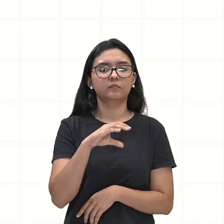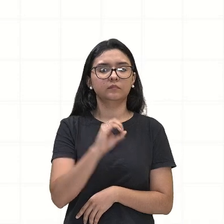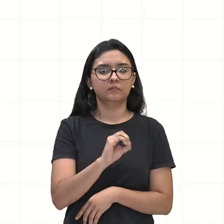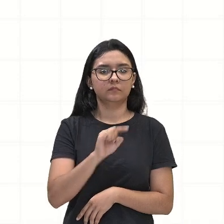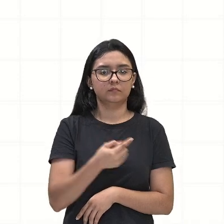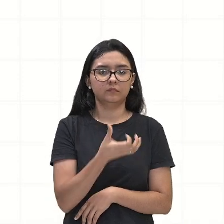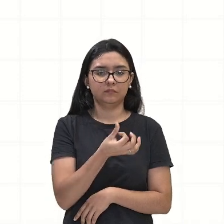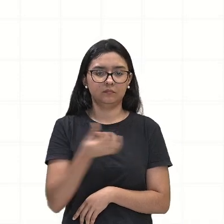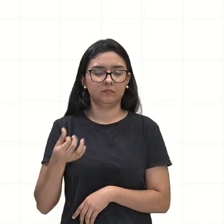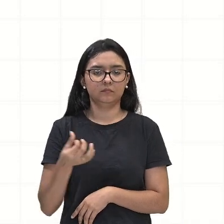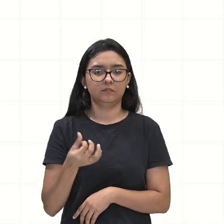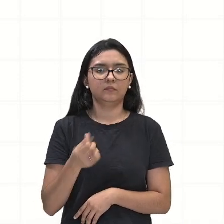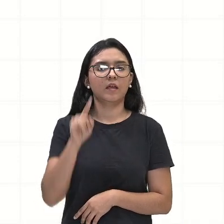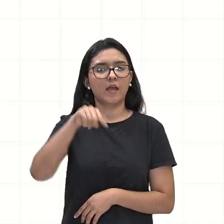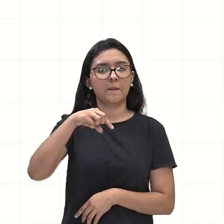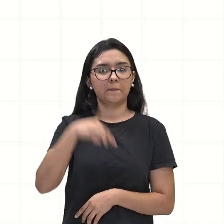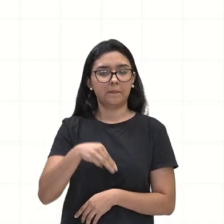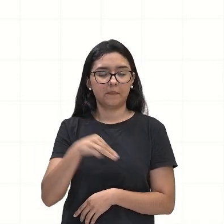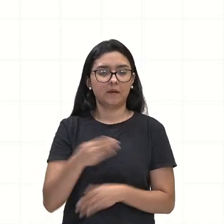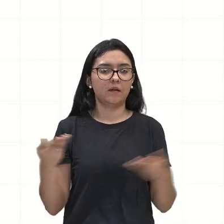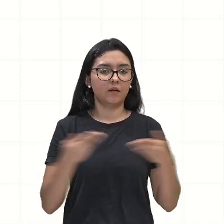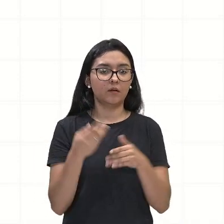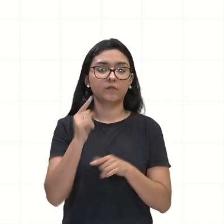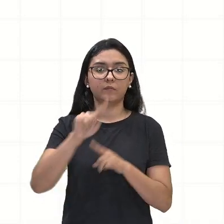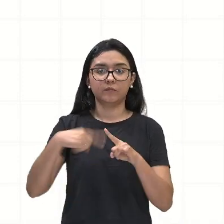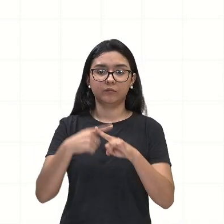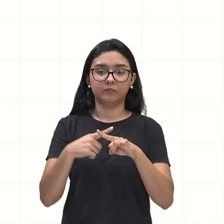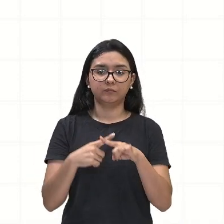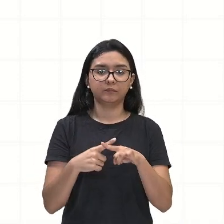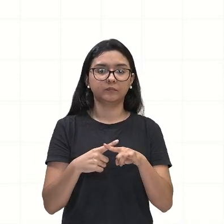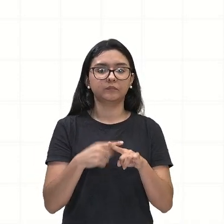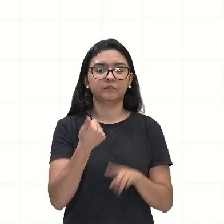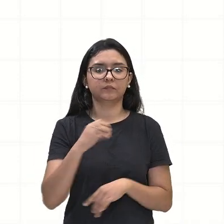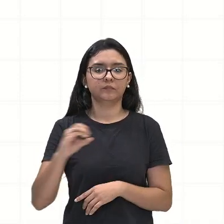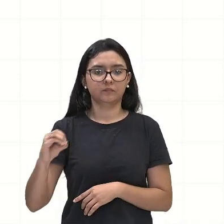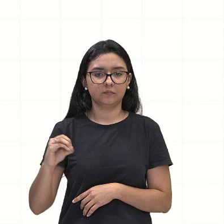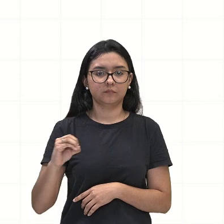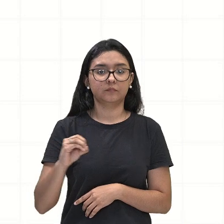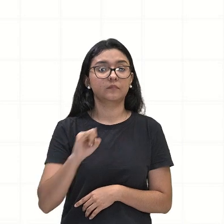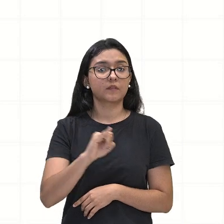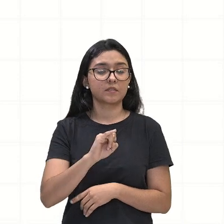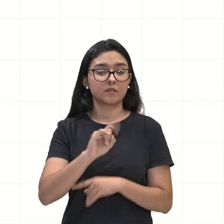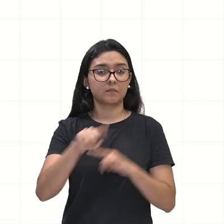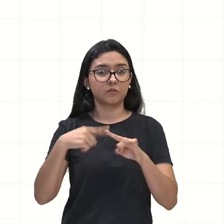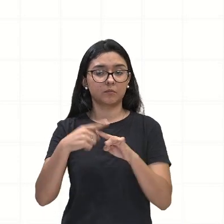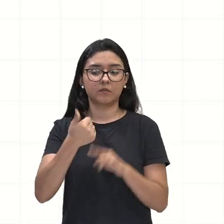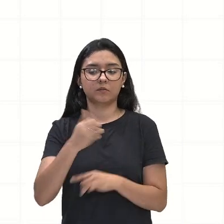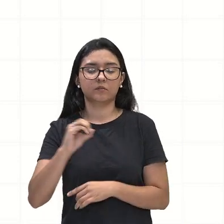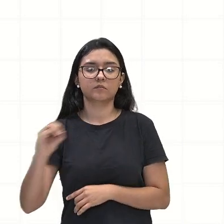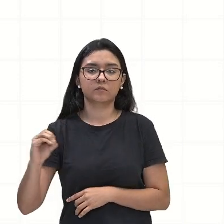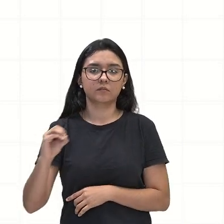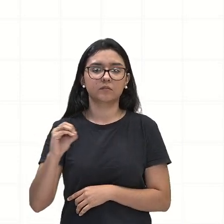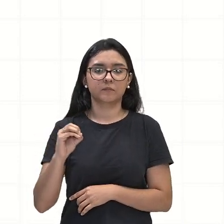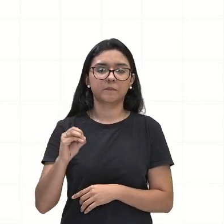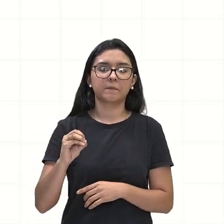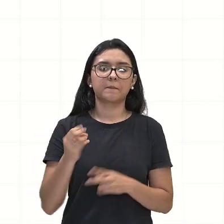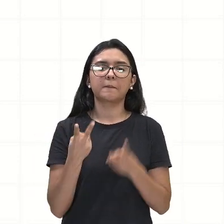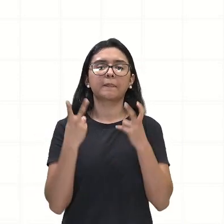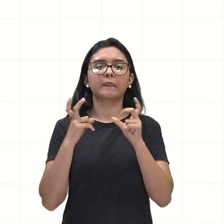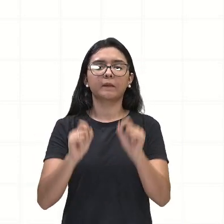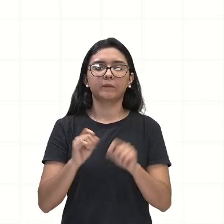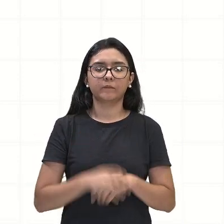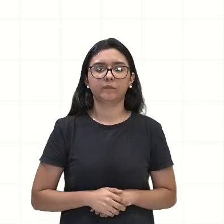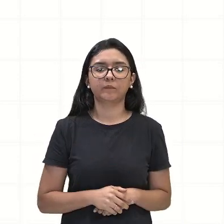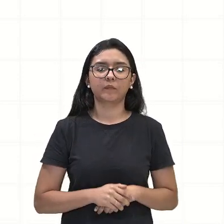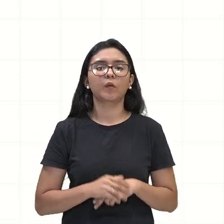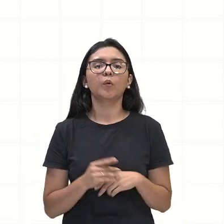0,66666 está em metros, vamos multiplicar por 100. Quando eu multiplicar por 100, eu vou ter que o tamanho